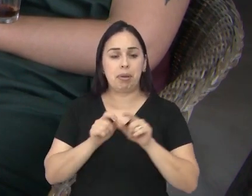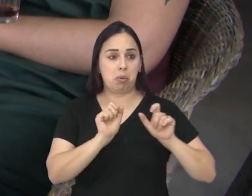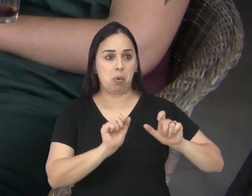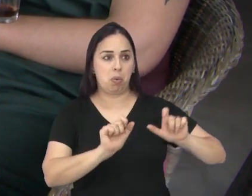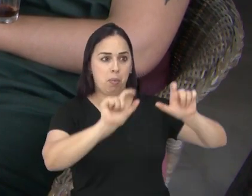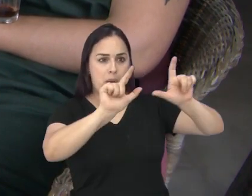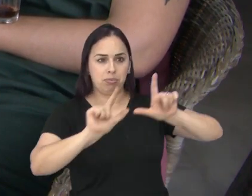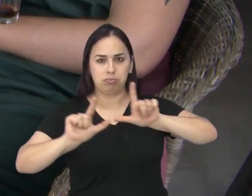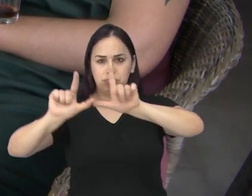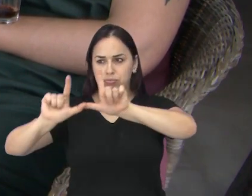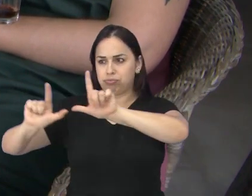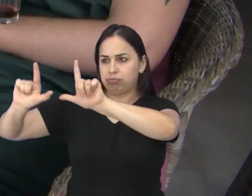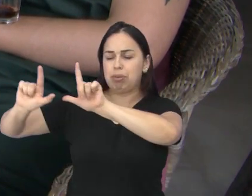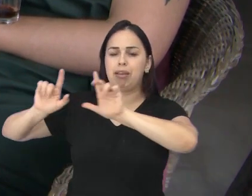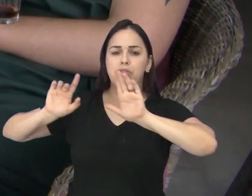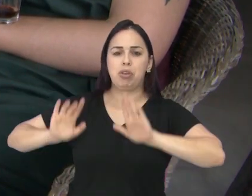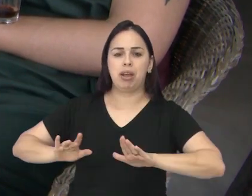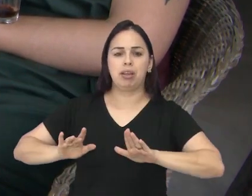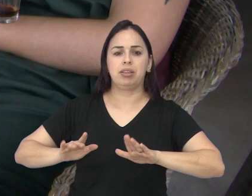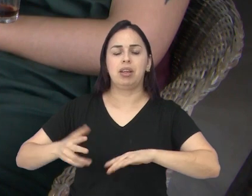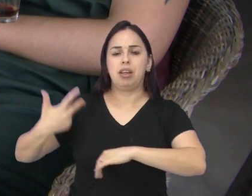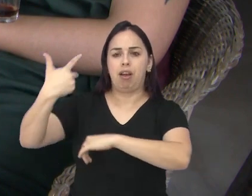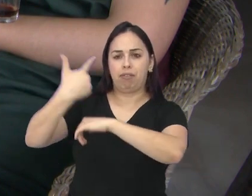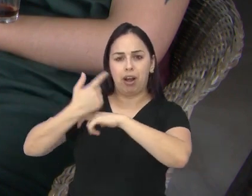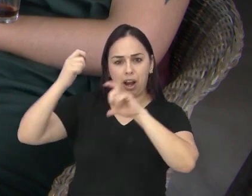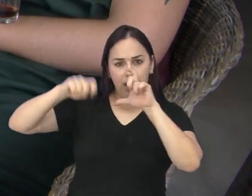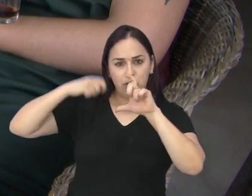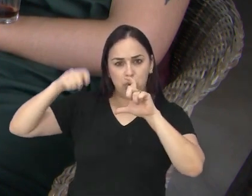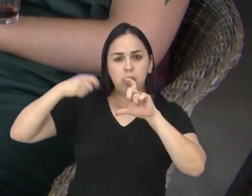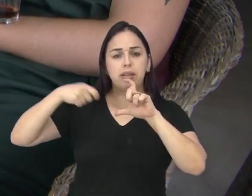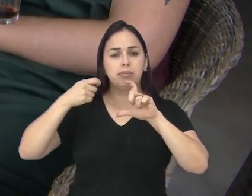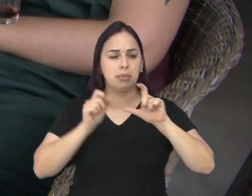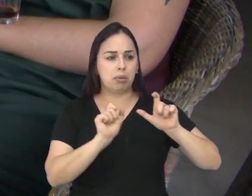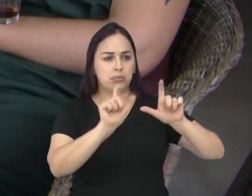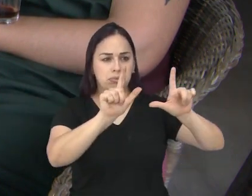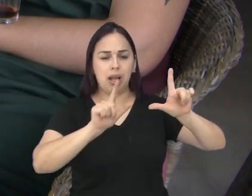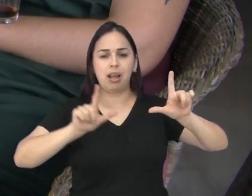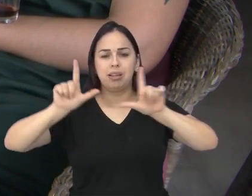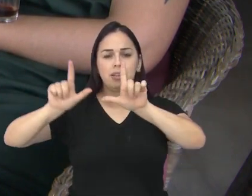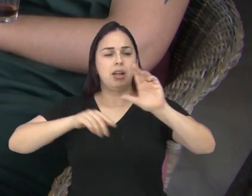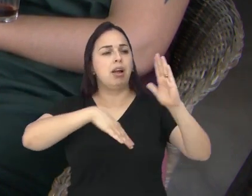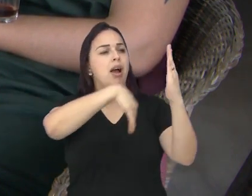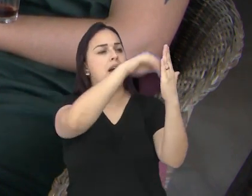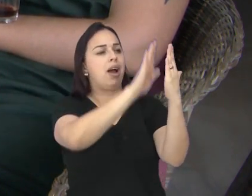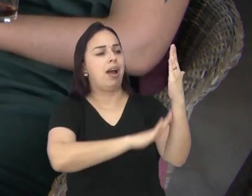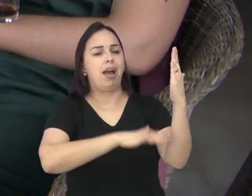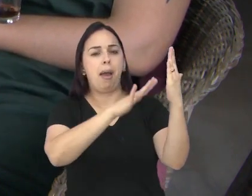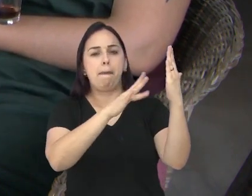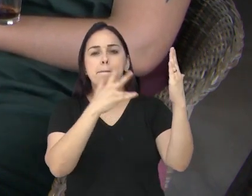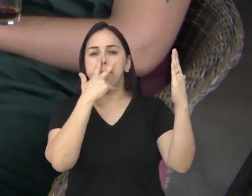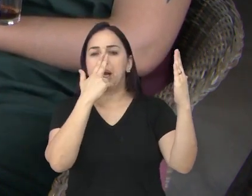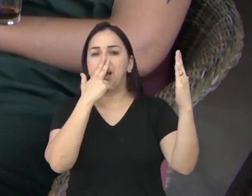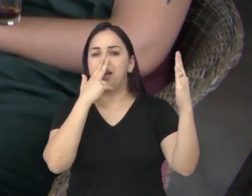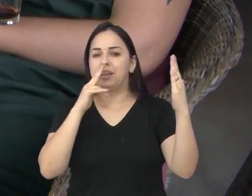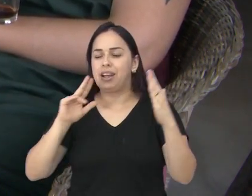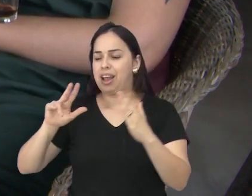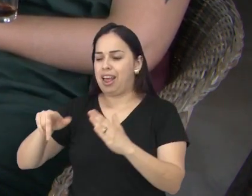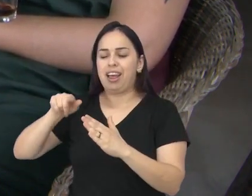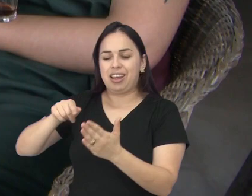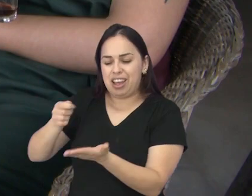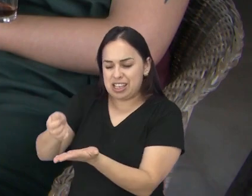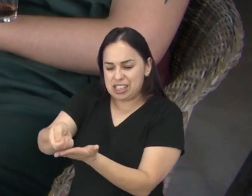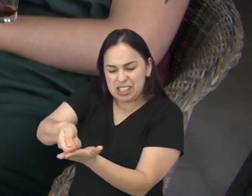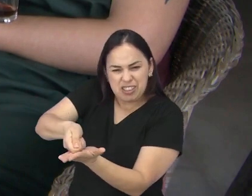exposição aí e eu falei no vídeo da exposição, a aquarela para mim é o respiro da gravura, porque a gravura é punk, ela é